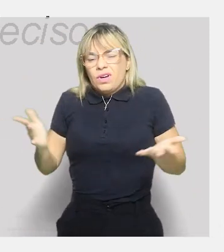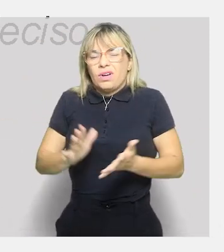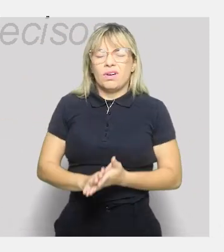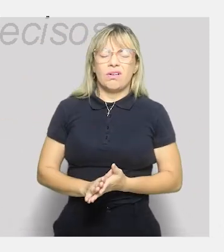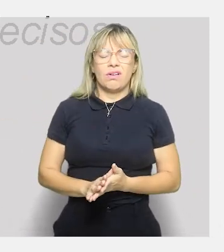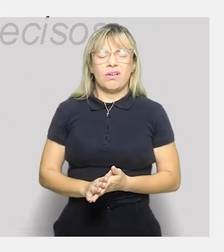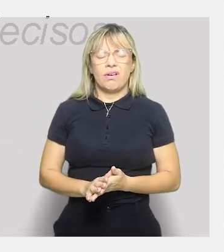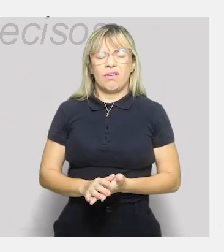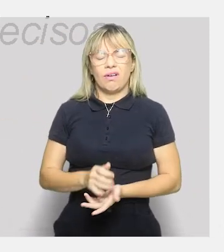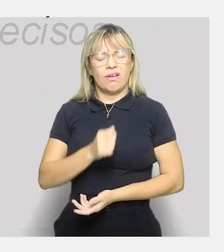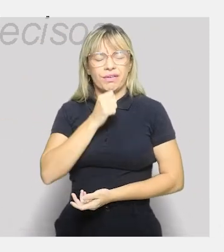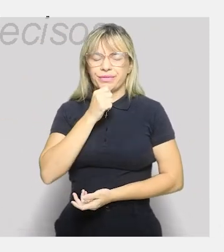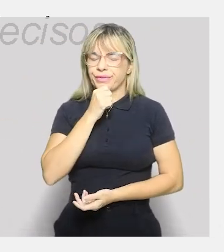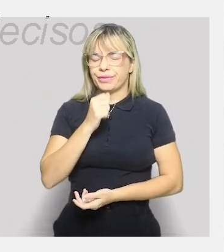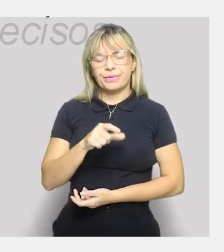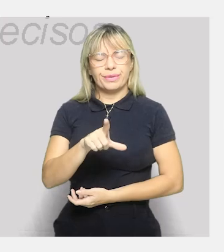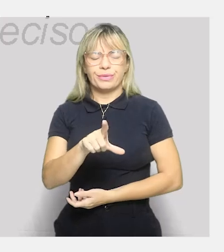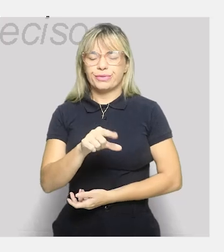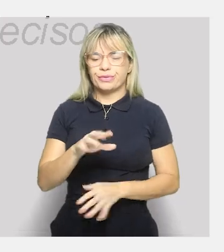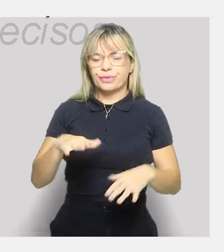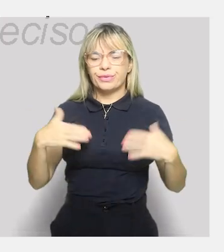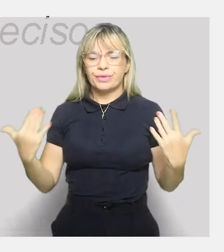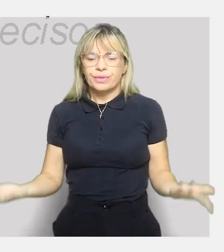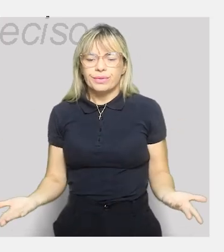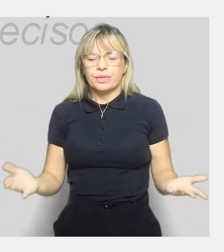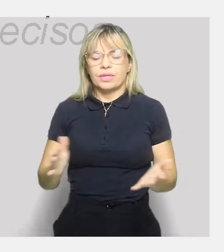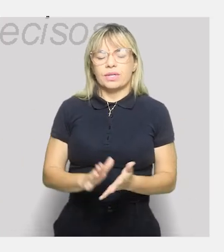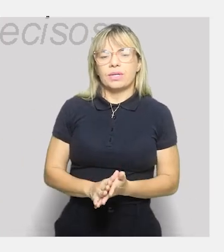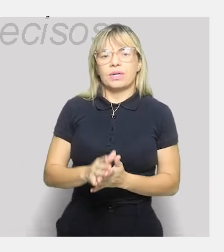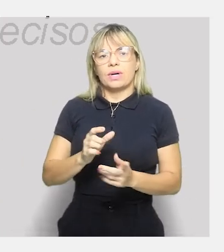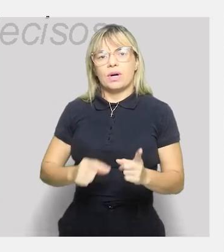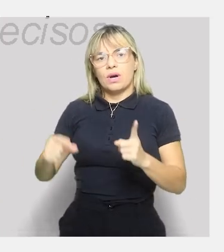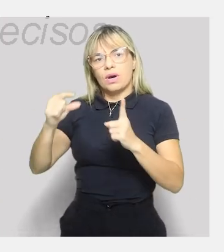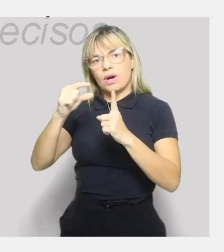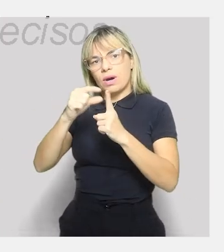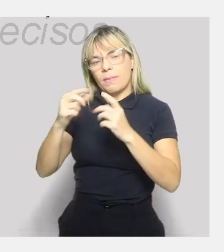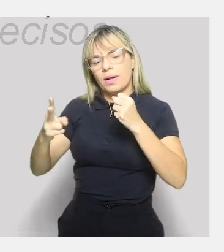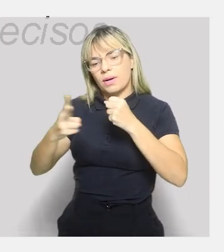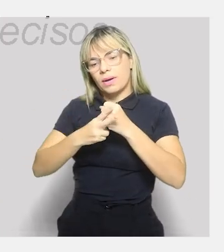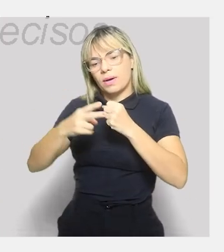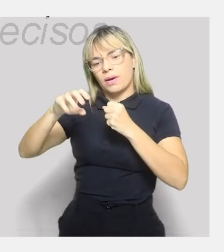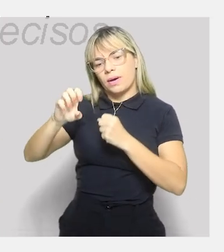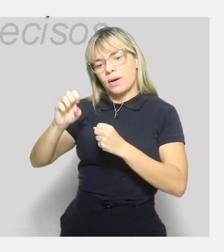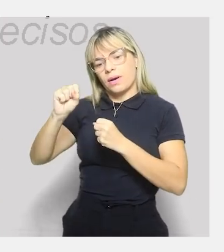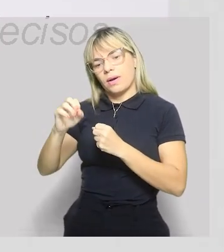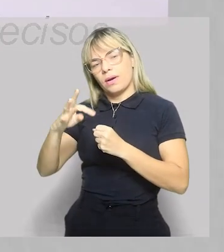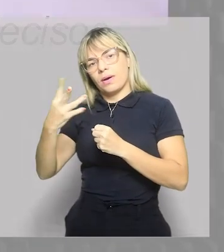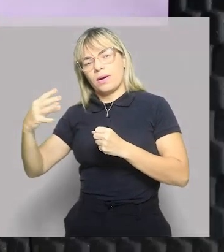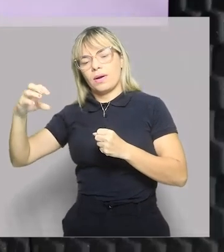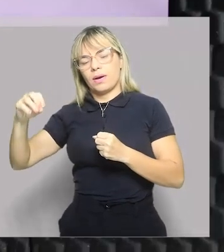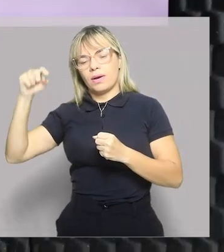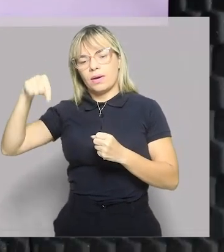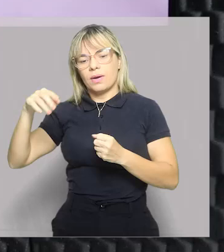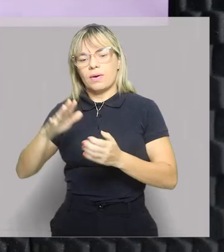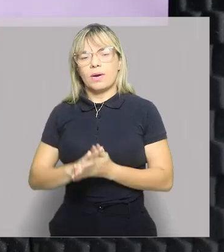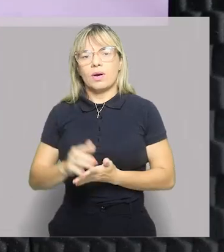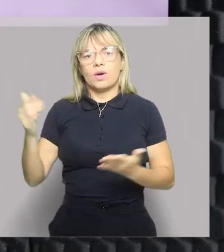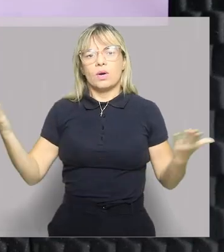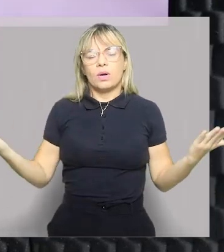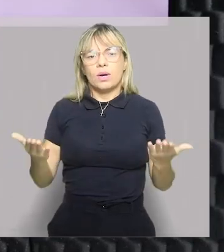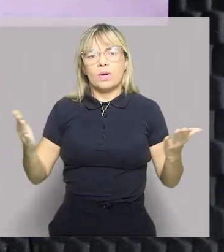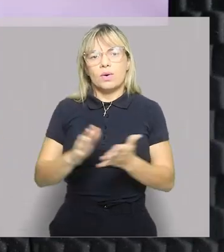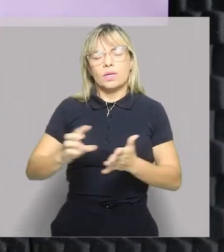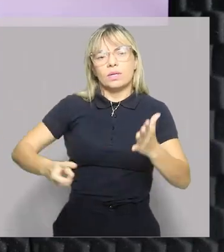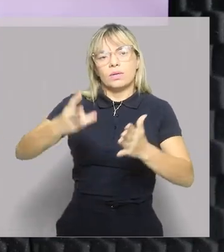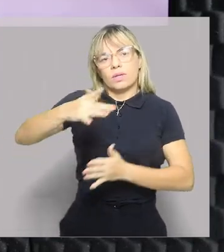indecisos, certo? Observem o verbo estão, o verbo estar, né? No presente do indicativo, na